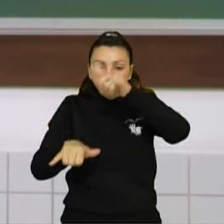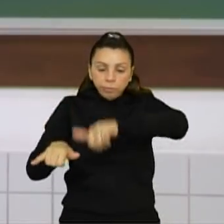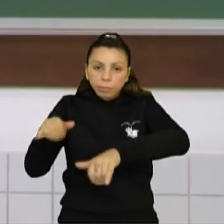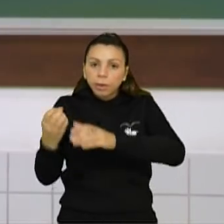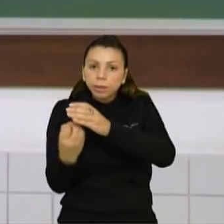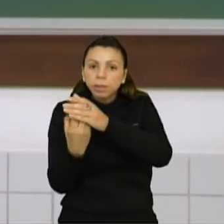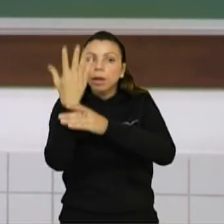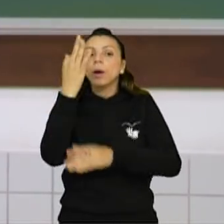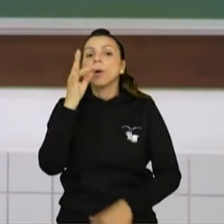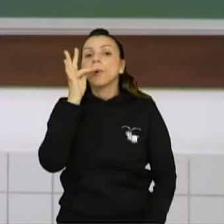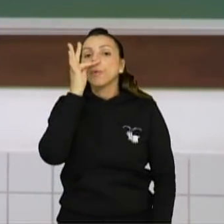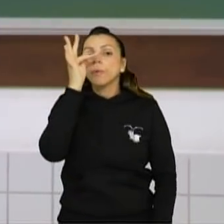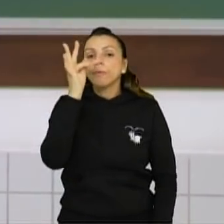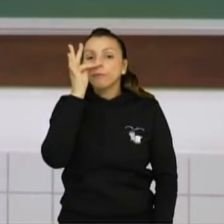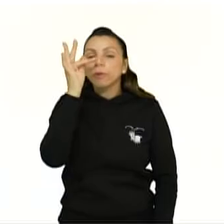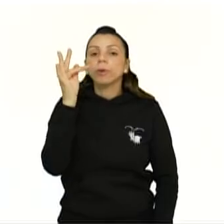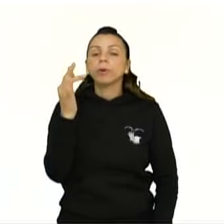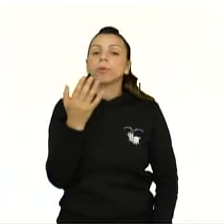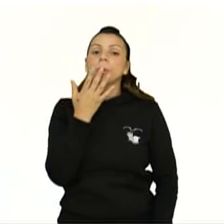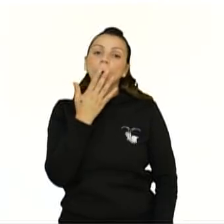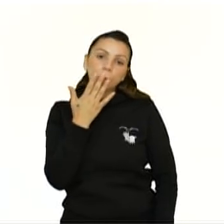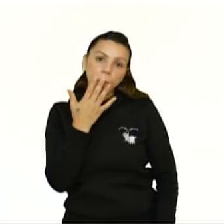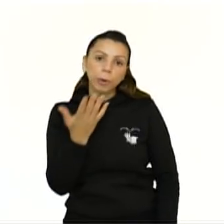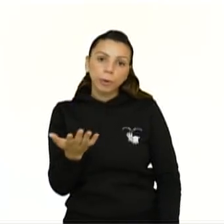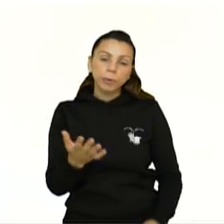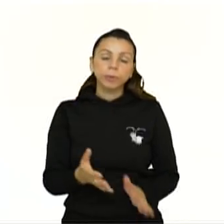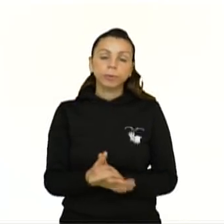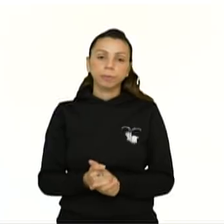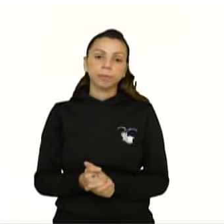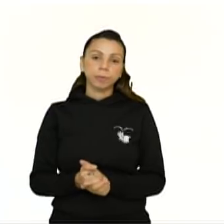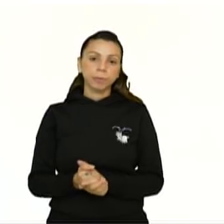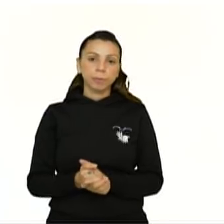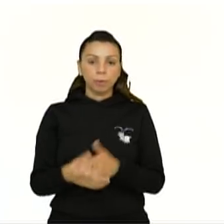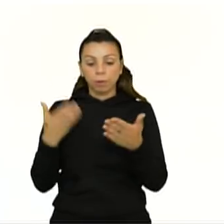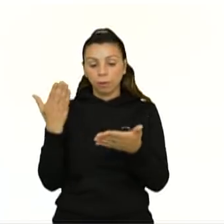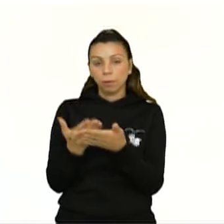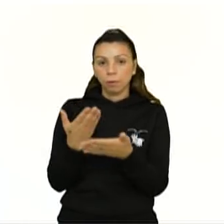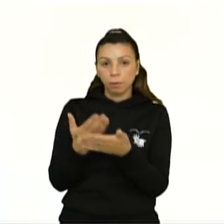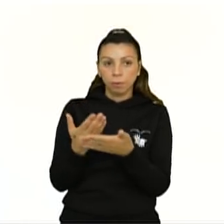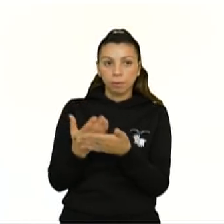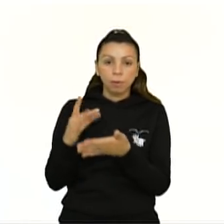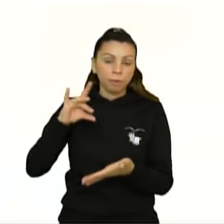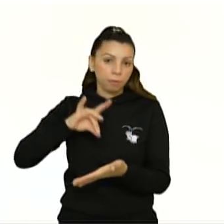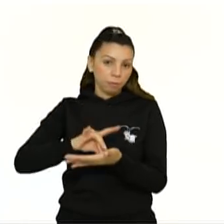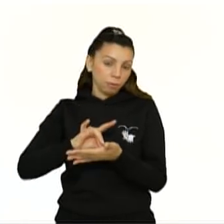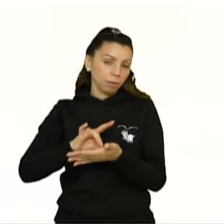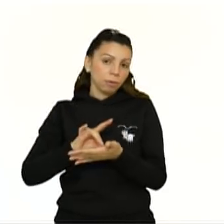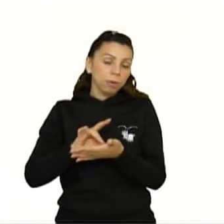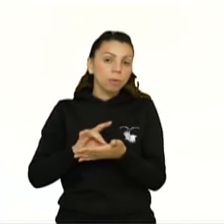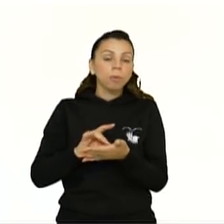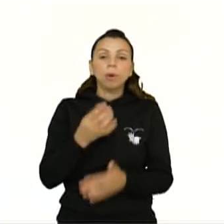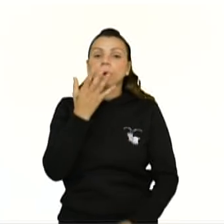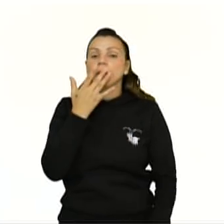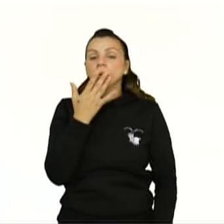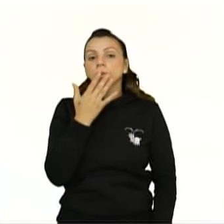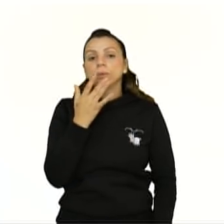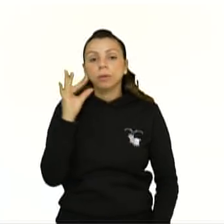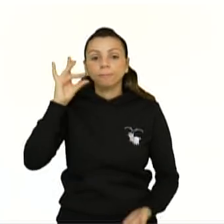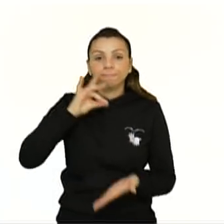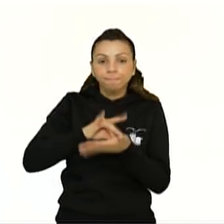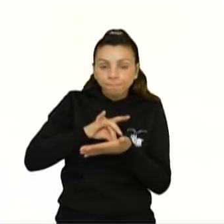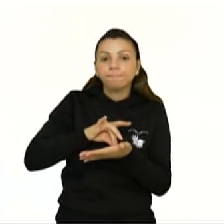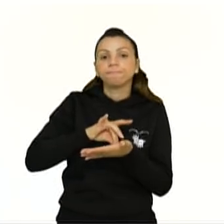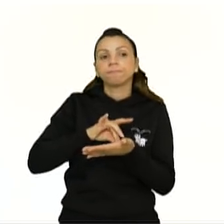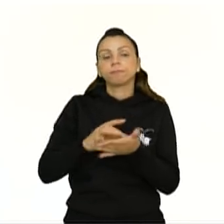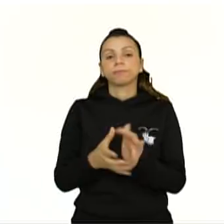nesses estudos, ele vai observar isso e vamos perceber, então, que tem, na verdade, as cores puras ou cores primárias.